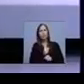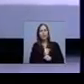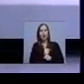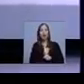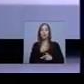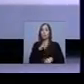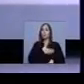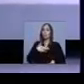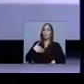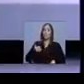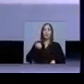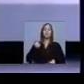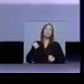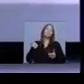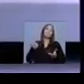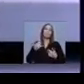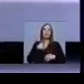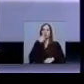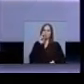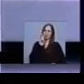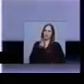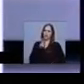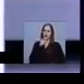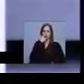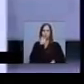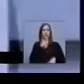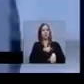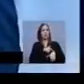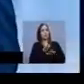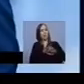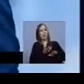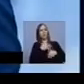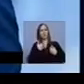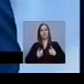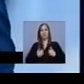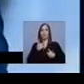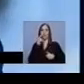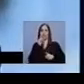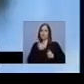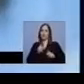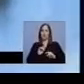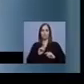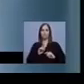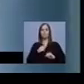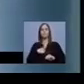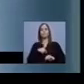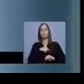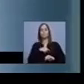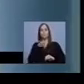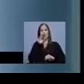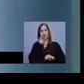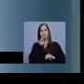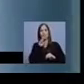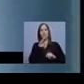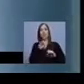mais fantasia é mas é relativamente mal vistas pessoas que param para descansar apenas os funcionários mesmo com produção de 10 minutos e conseguimos depois